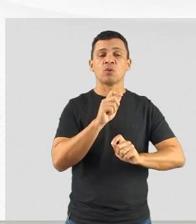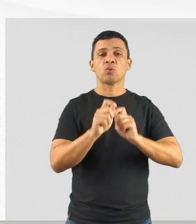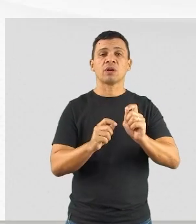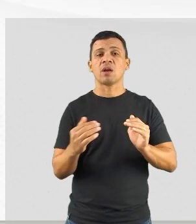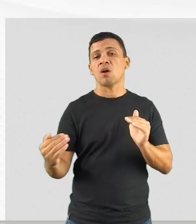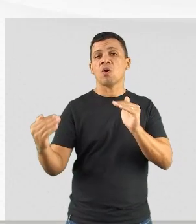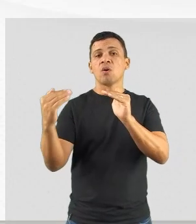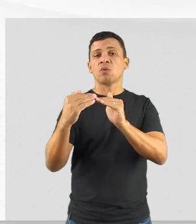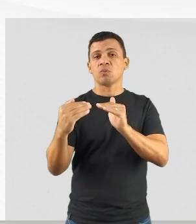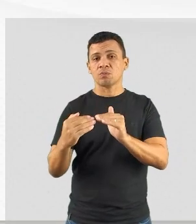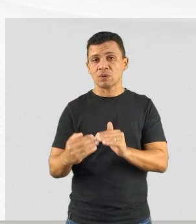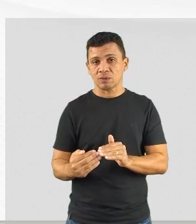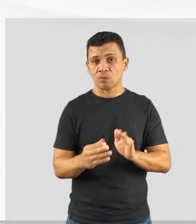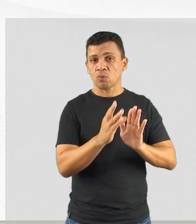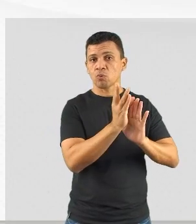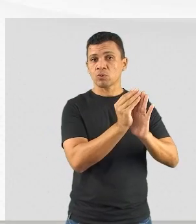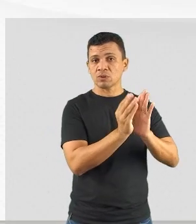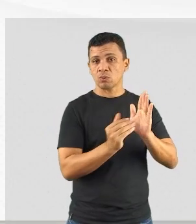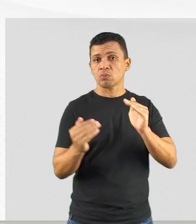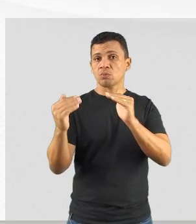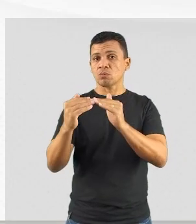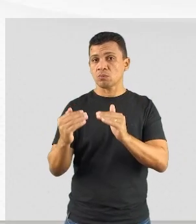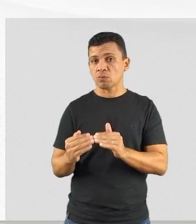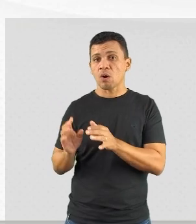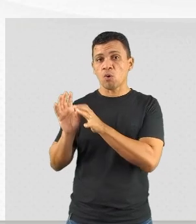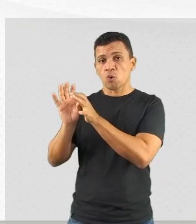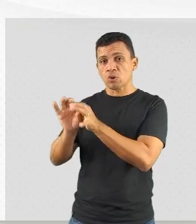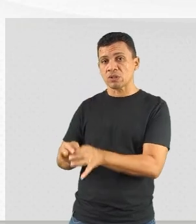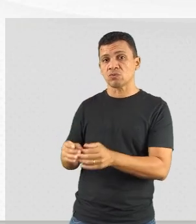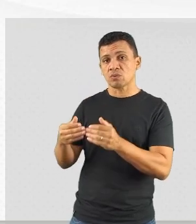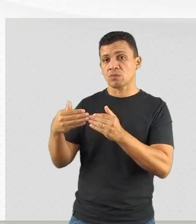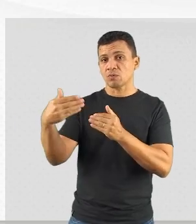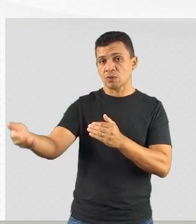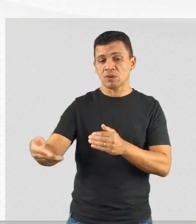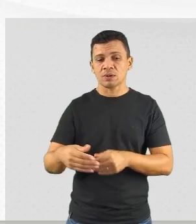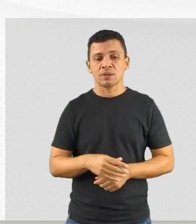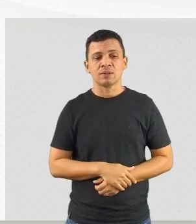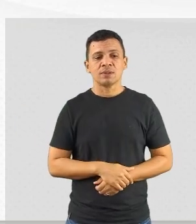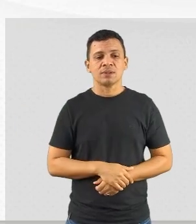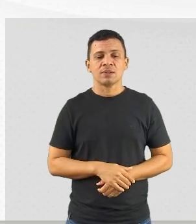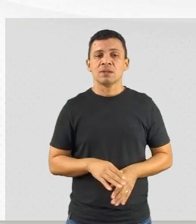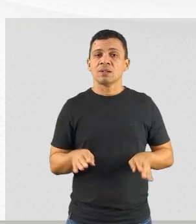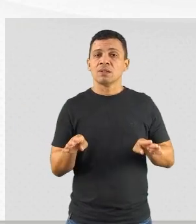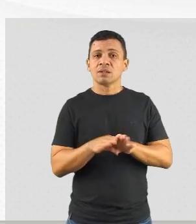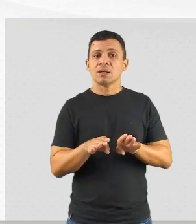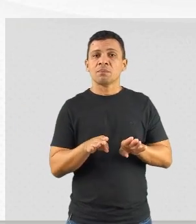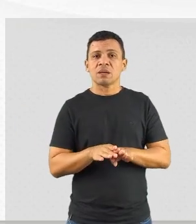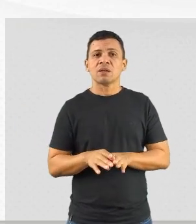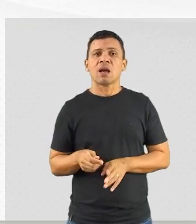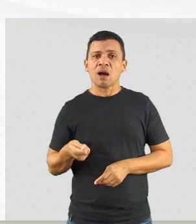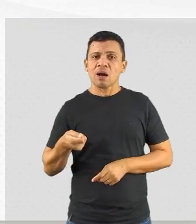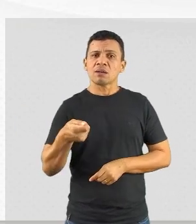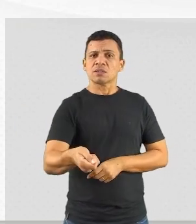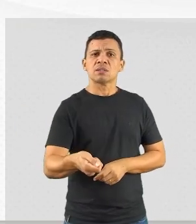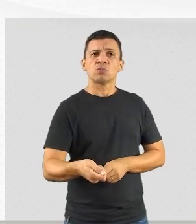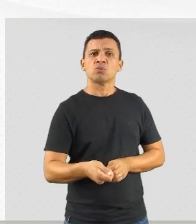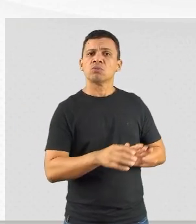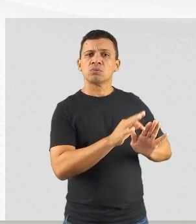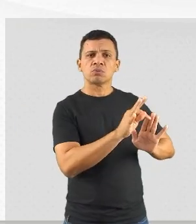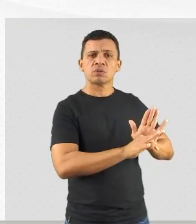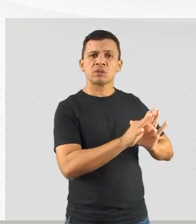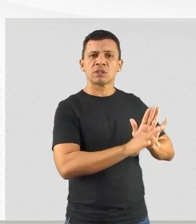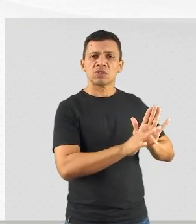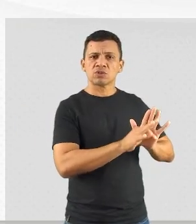à realidade ou ao contexto externo. A coerência externa, ela assegura que o texto esteja o quê?